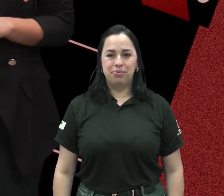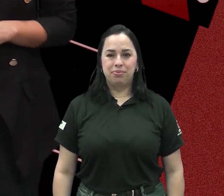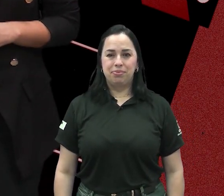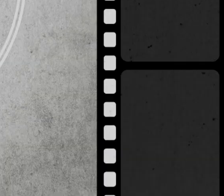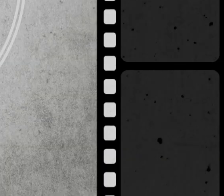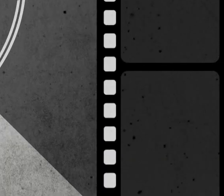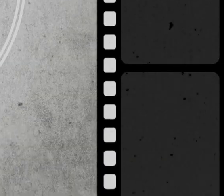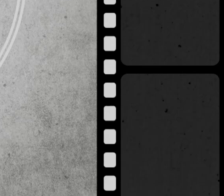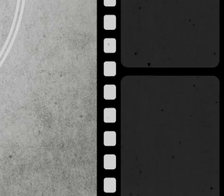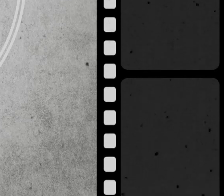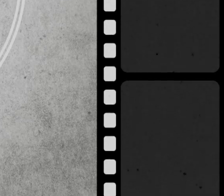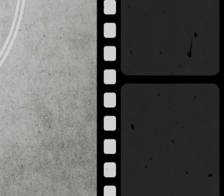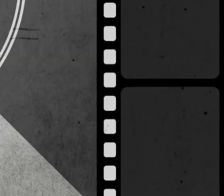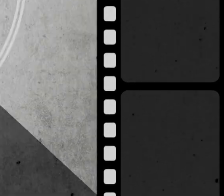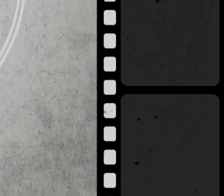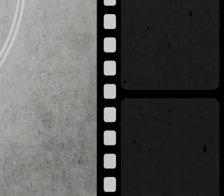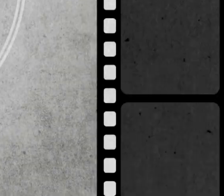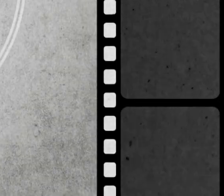mais!